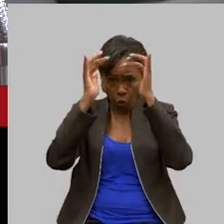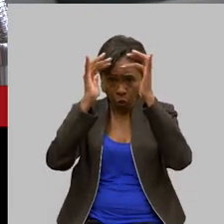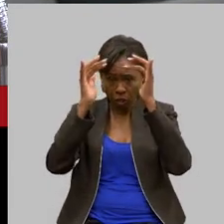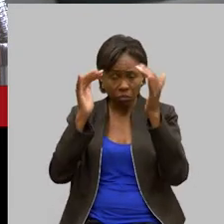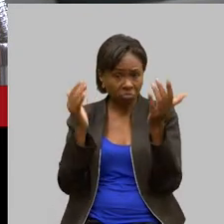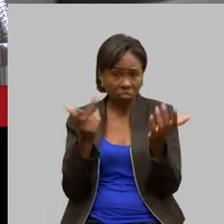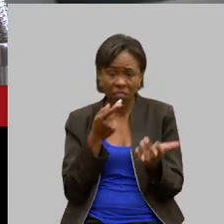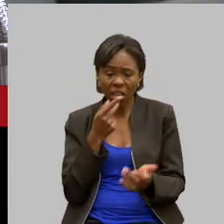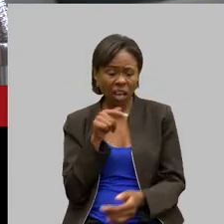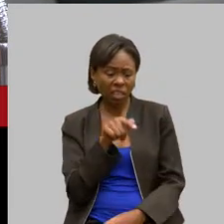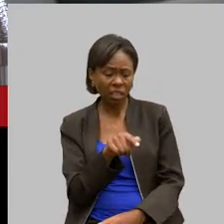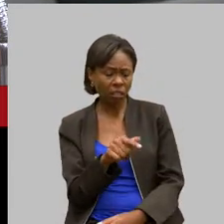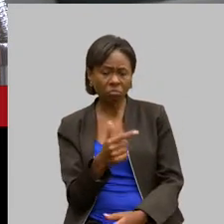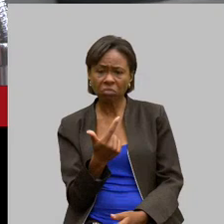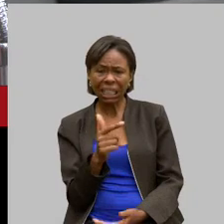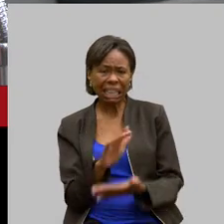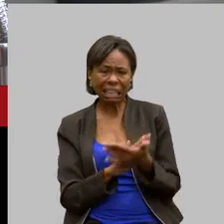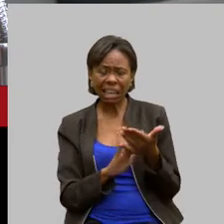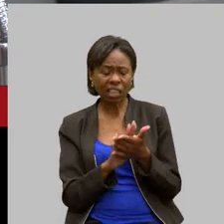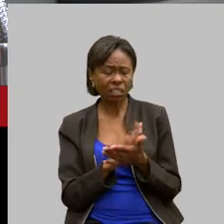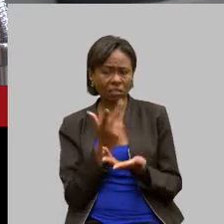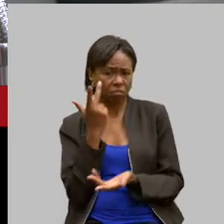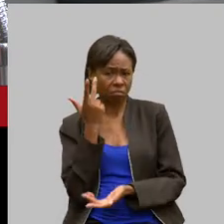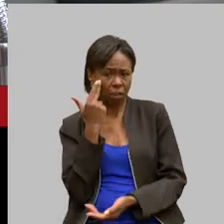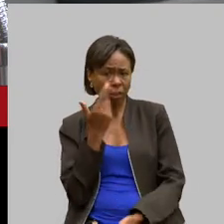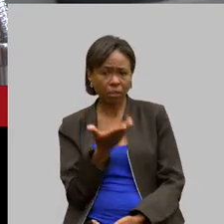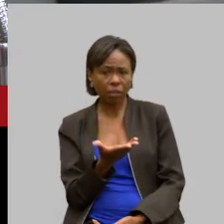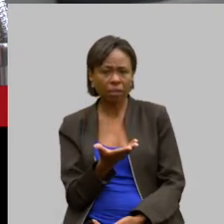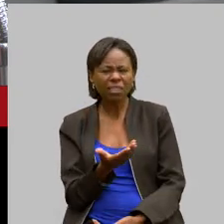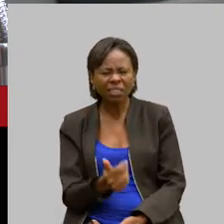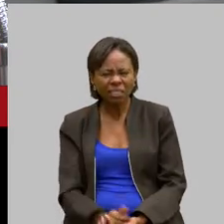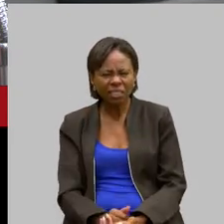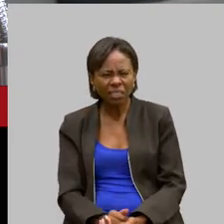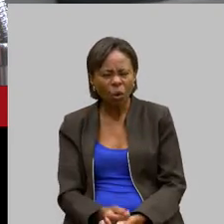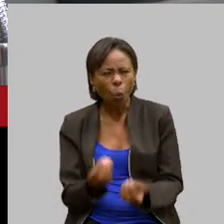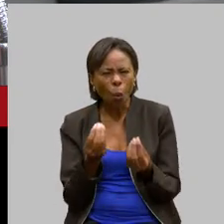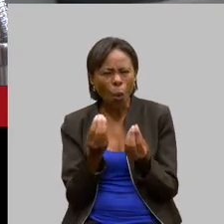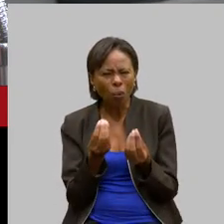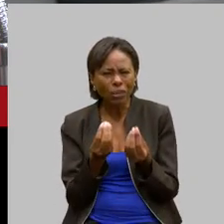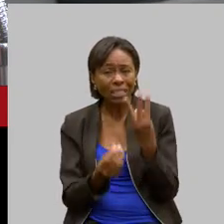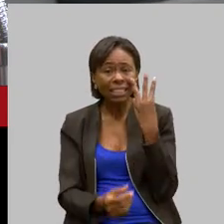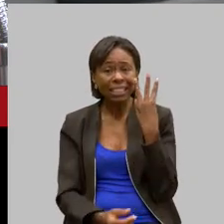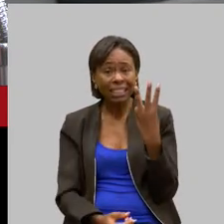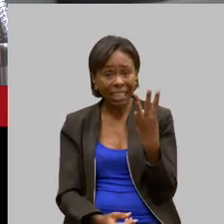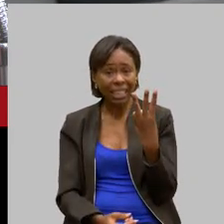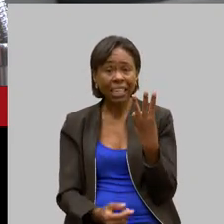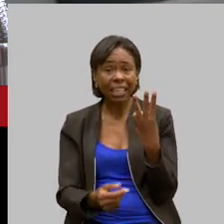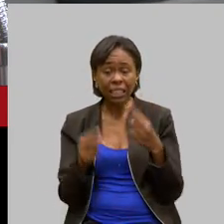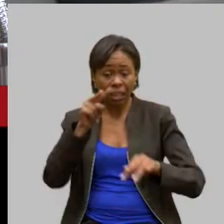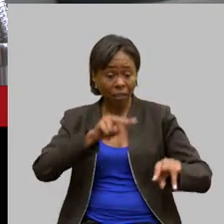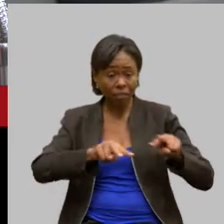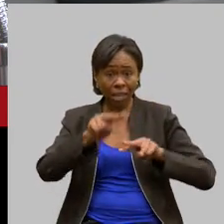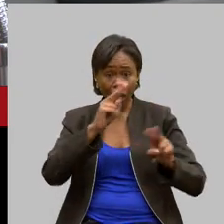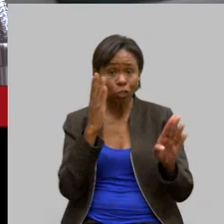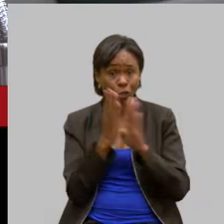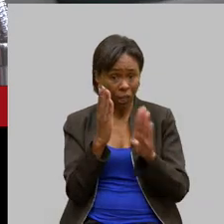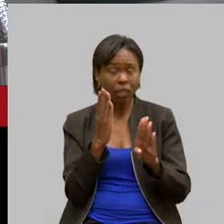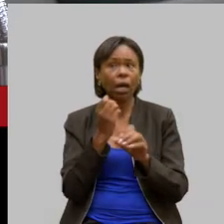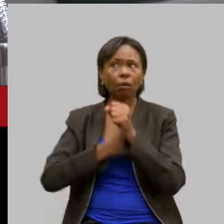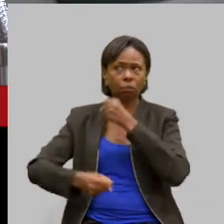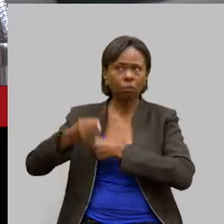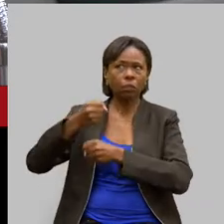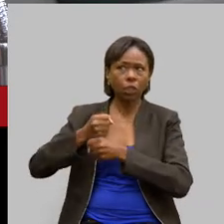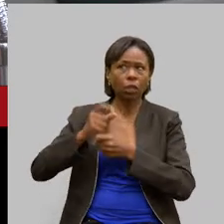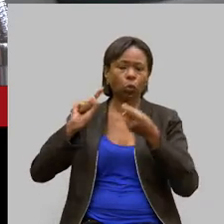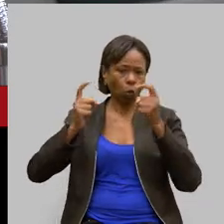como que uma criança não tem nada como que três diagnóstico igual o ano passado eu consegui uma reunião com o